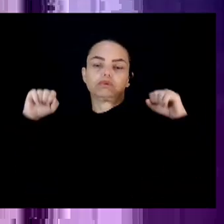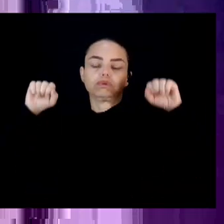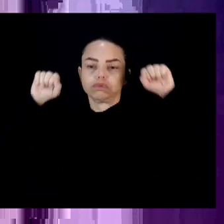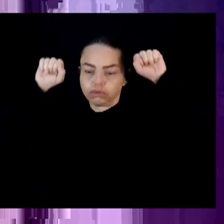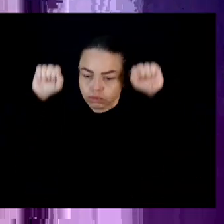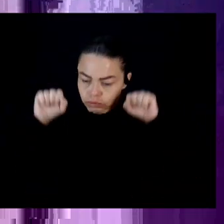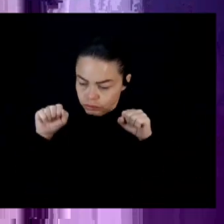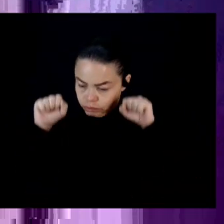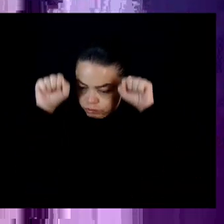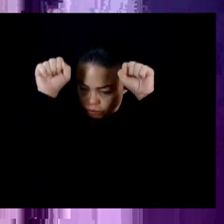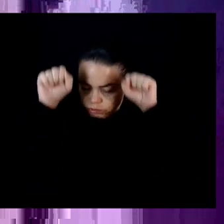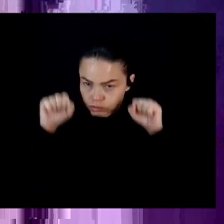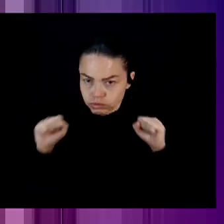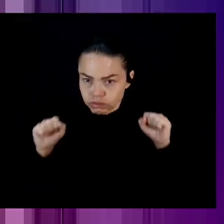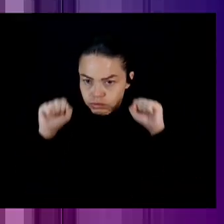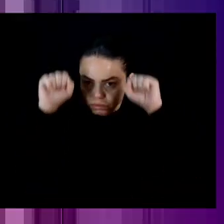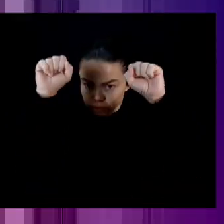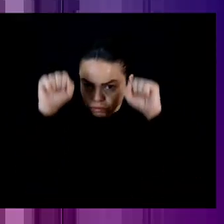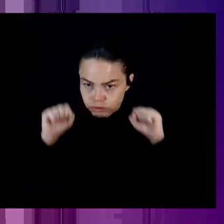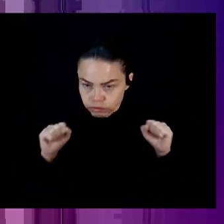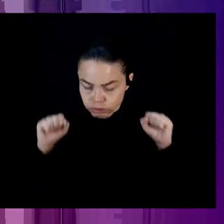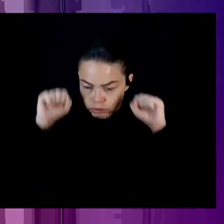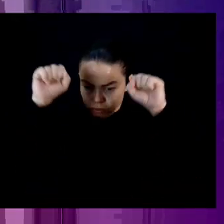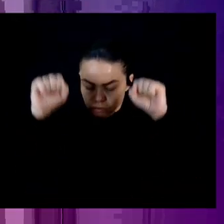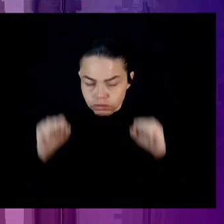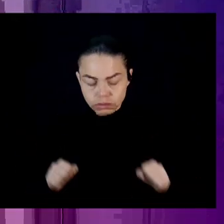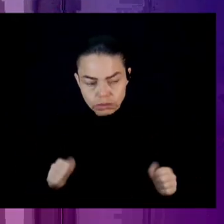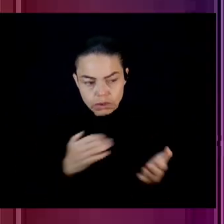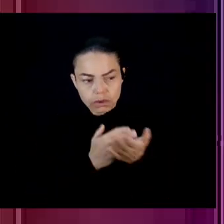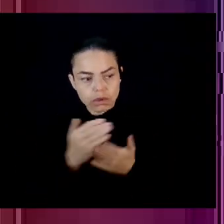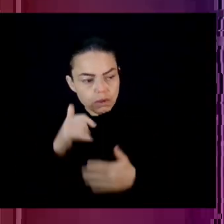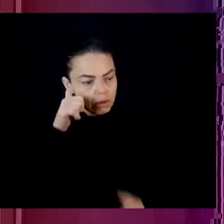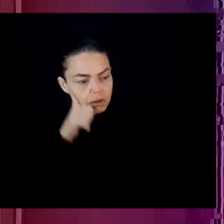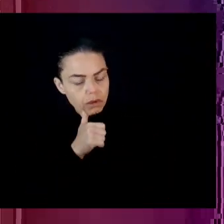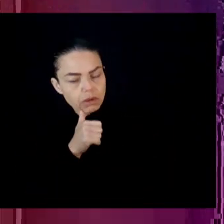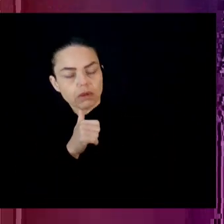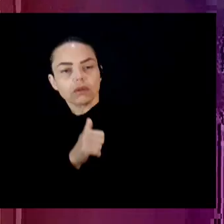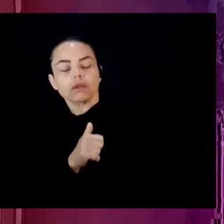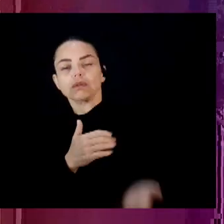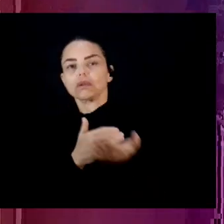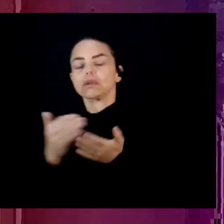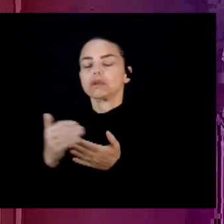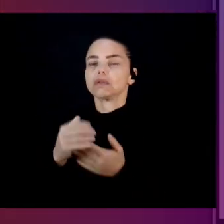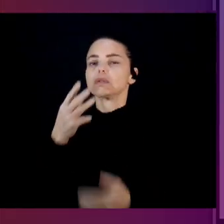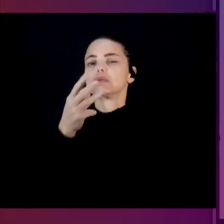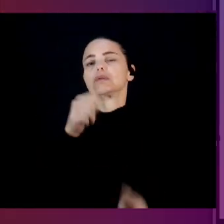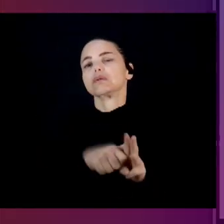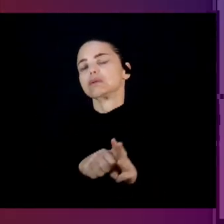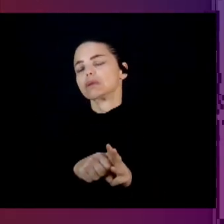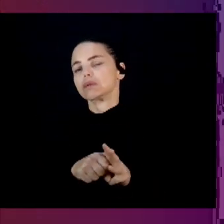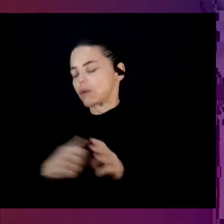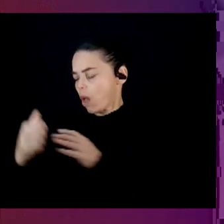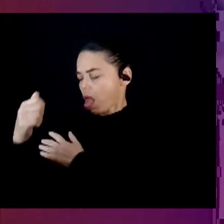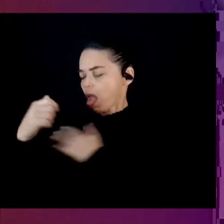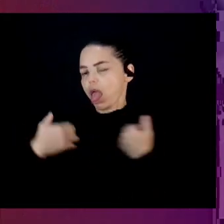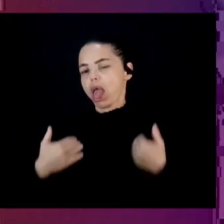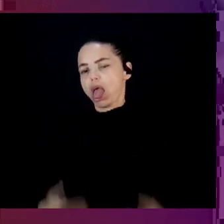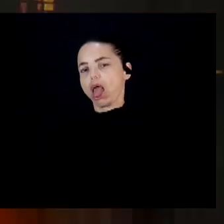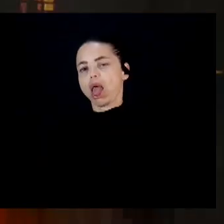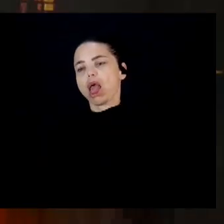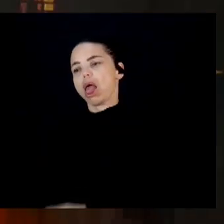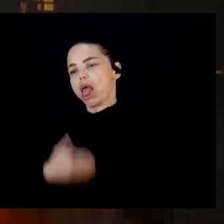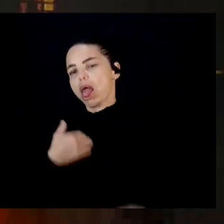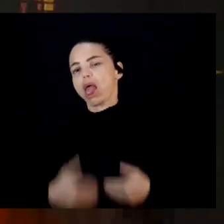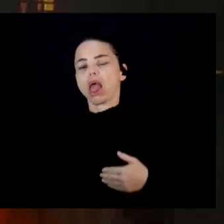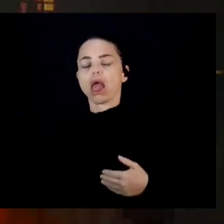tô vendo lá, a menina começou a fazer academia há 3 meses, já tá ficando com um corpo escultural, e eu não consigo,